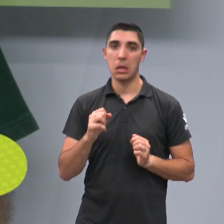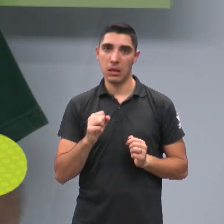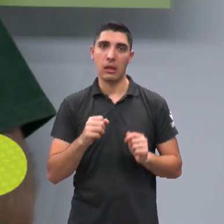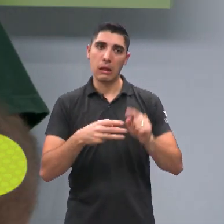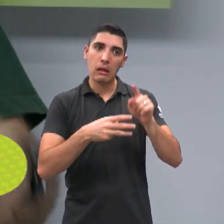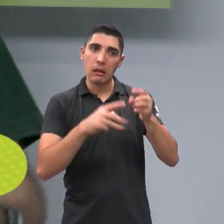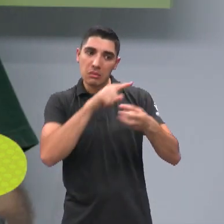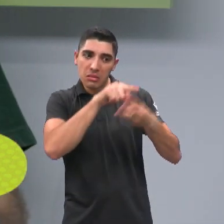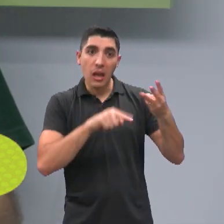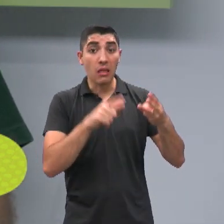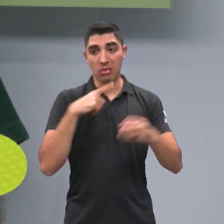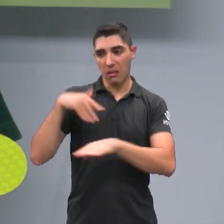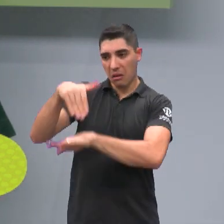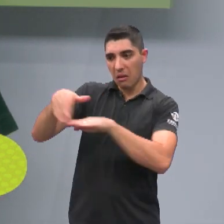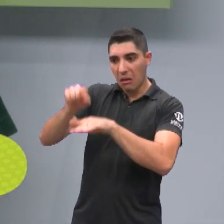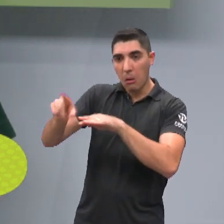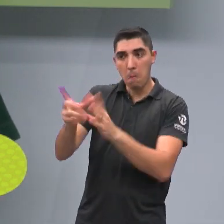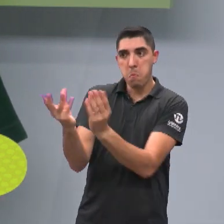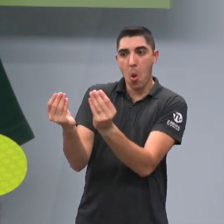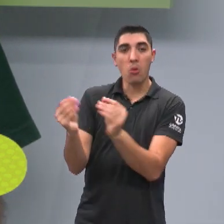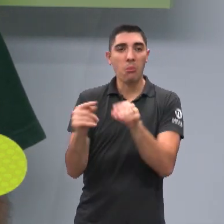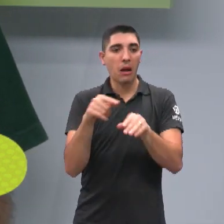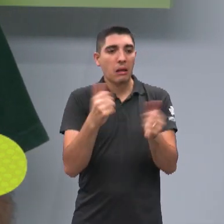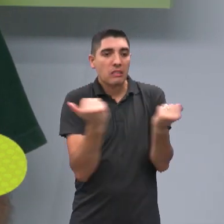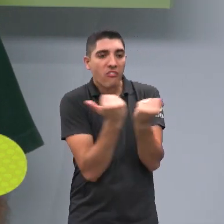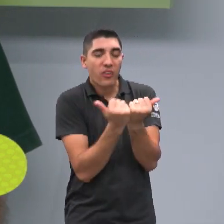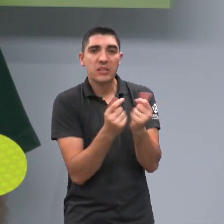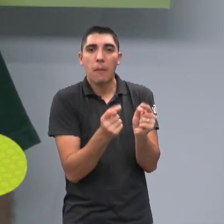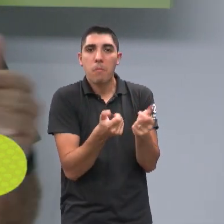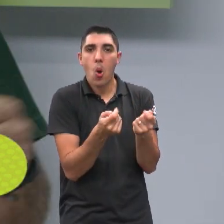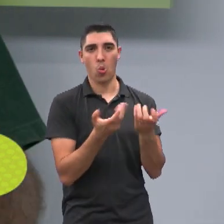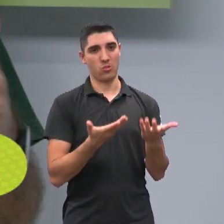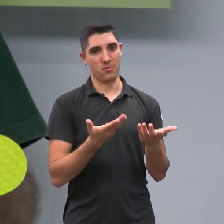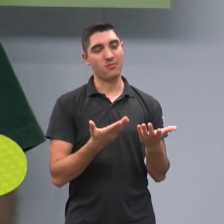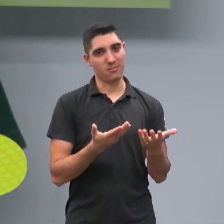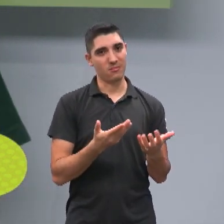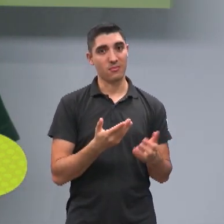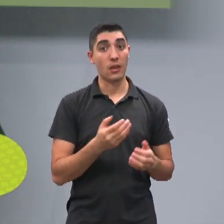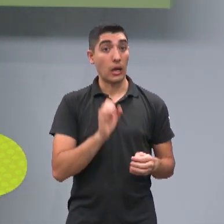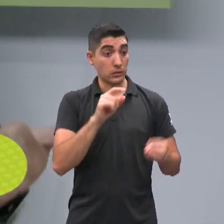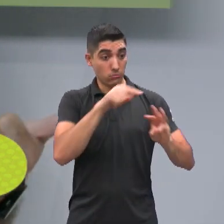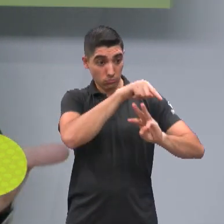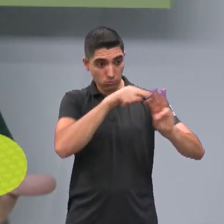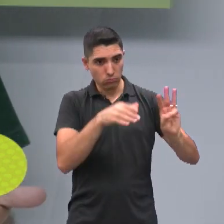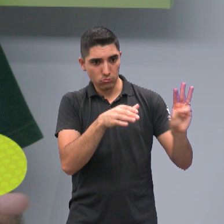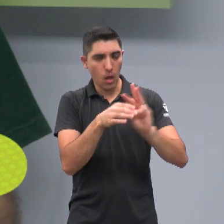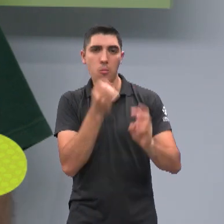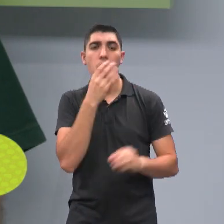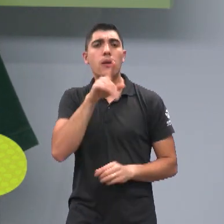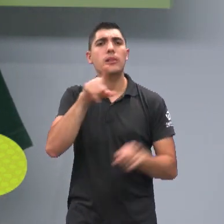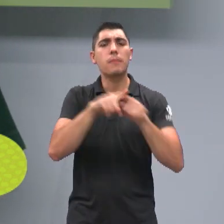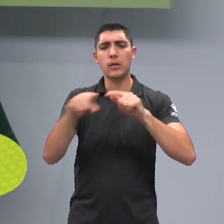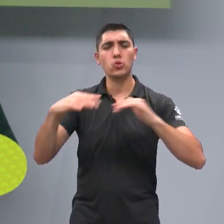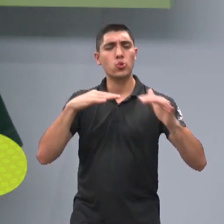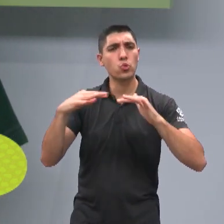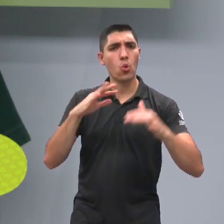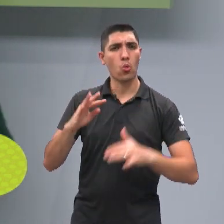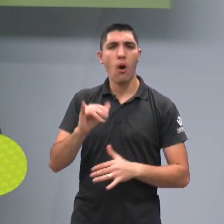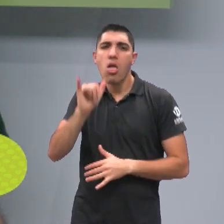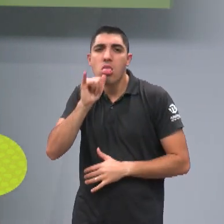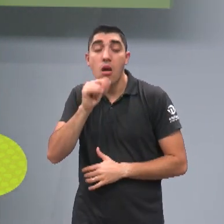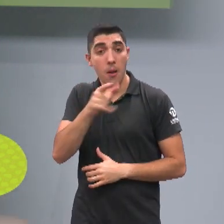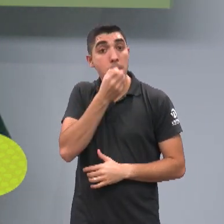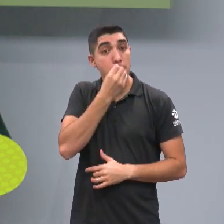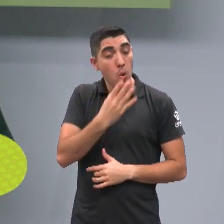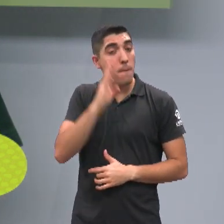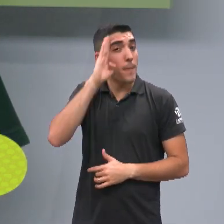muito atacante, pouco zagueiro. E esses testes são importantes, né? Principalmente contra o Paulista também, que é um time que acabou